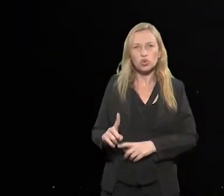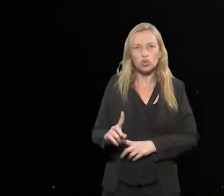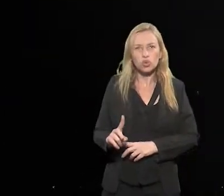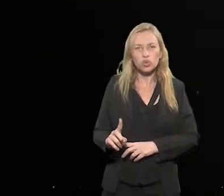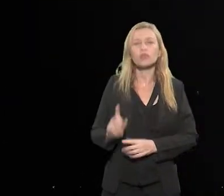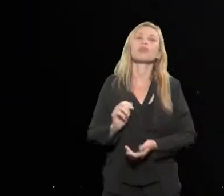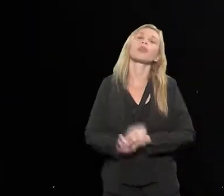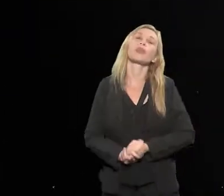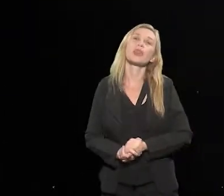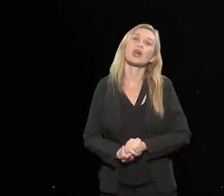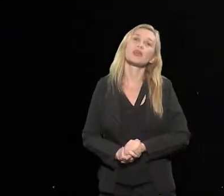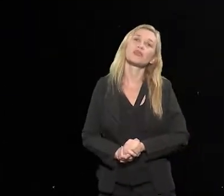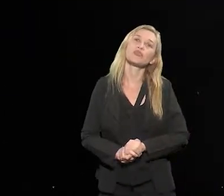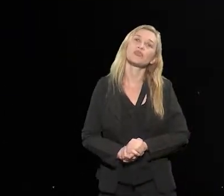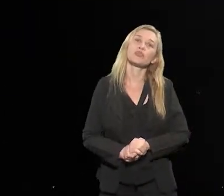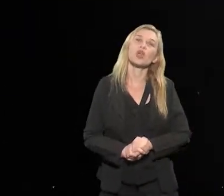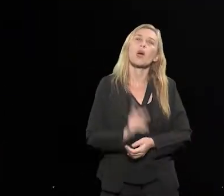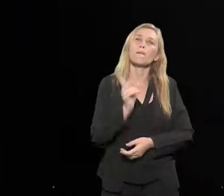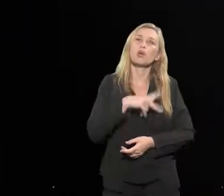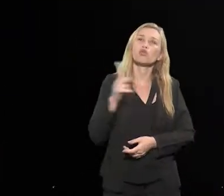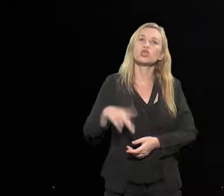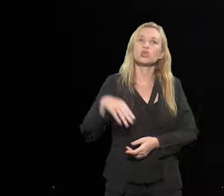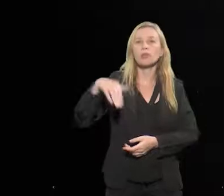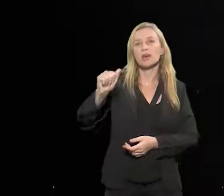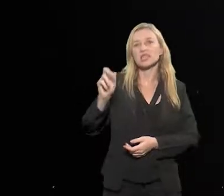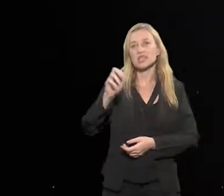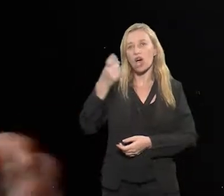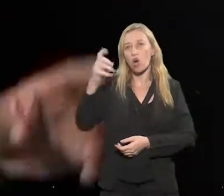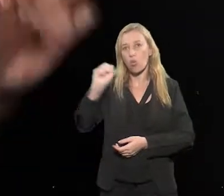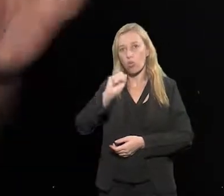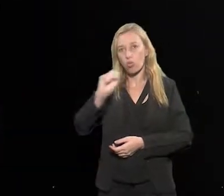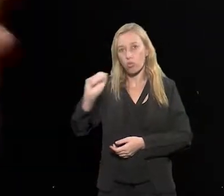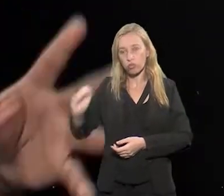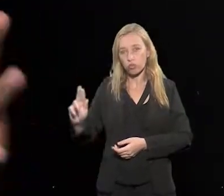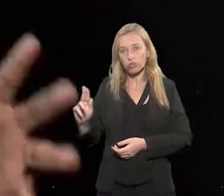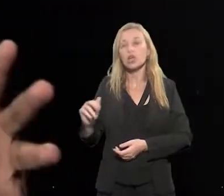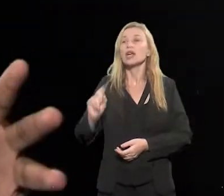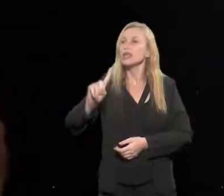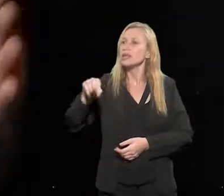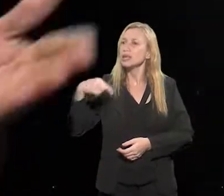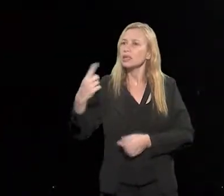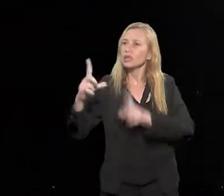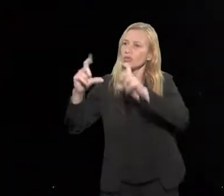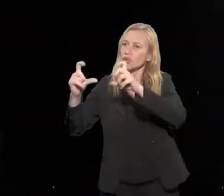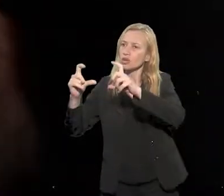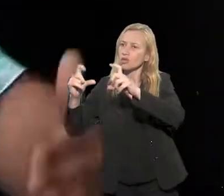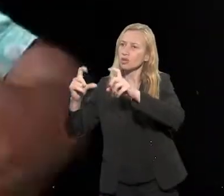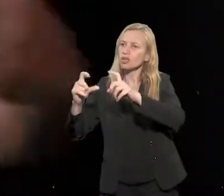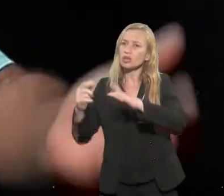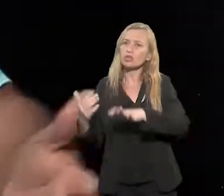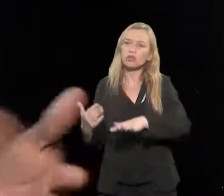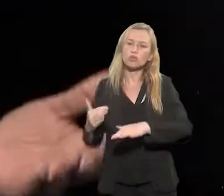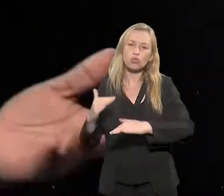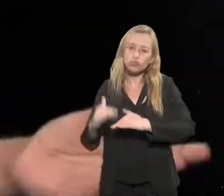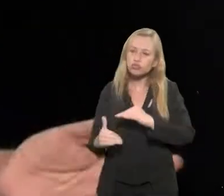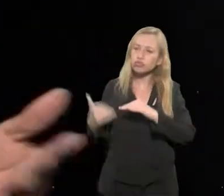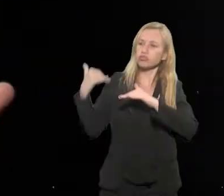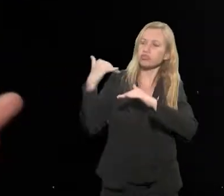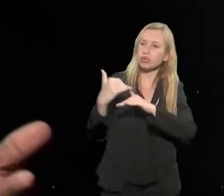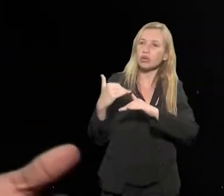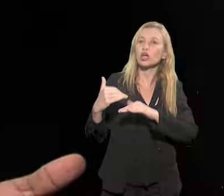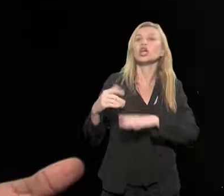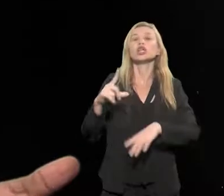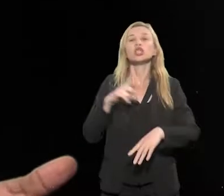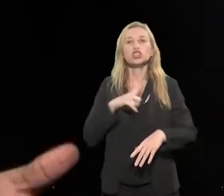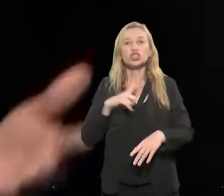iconografia da Biblioteca Nacional, que é o professor Marçal, Joaquim Marçal. E ali da fotografia foi um pulo para... E aí eu